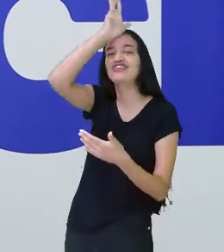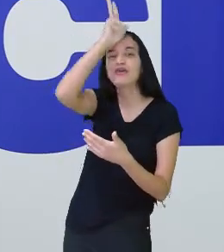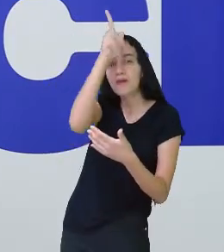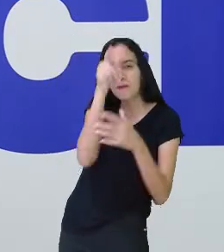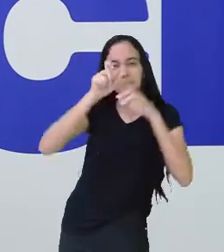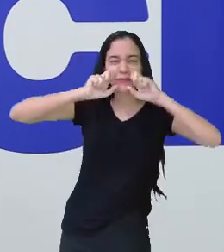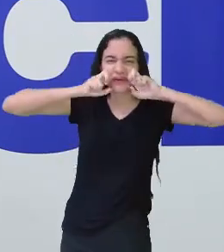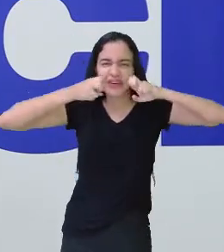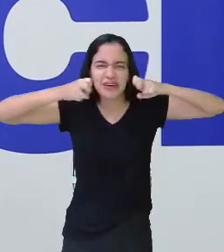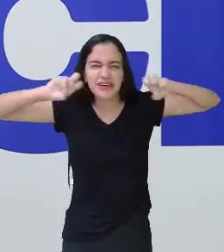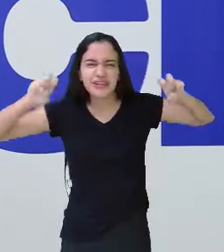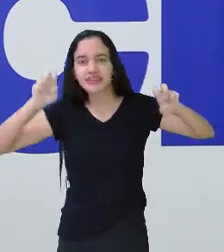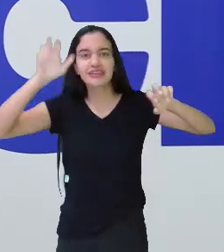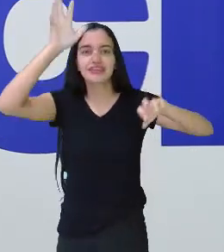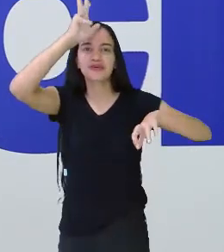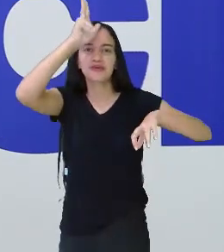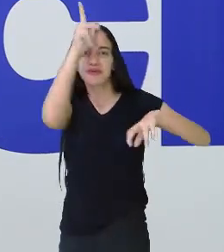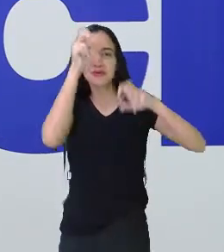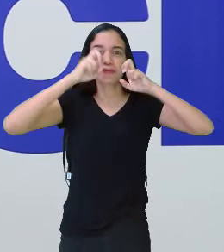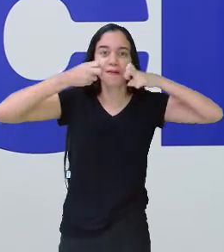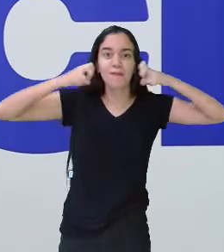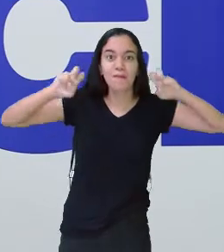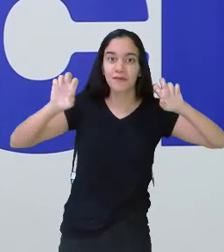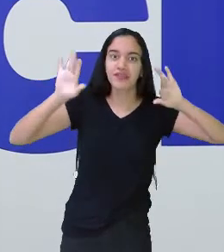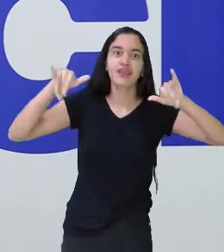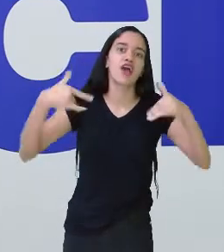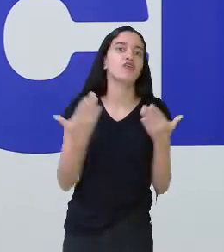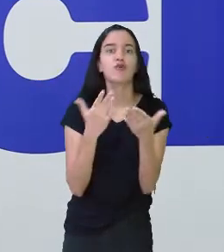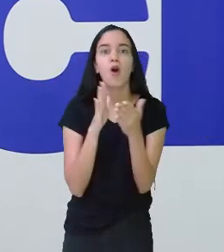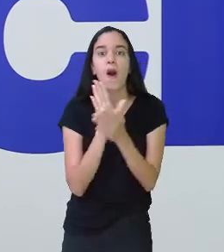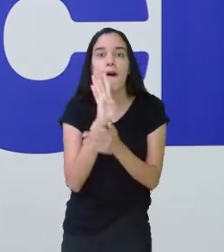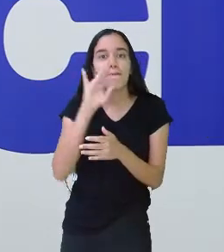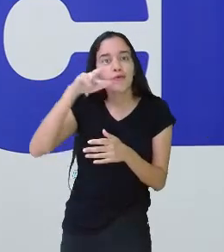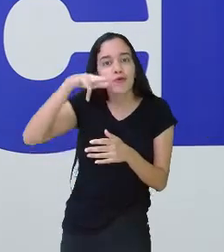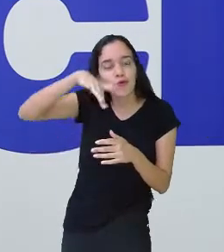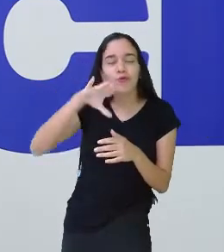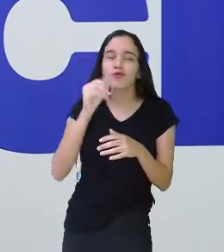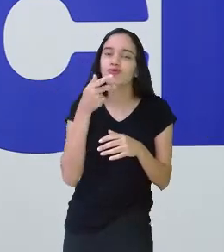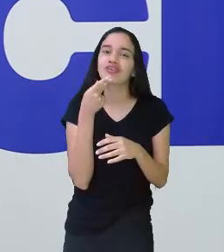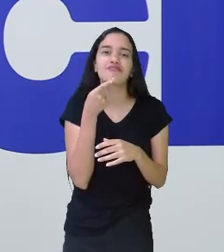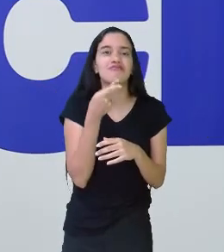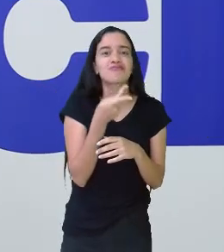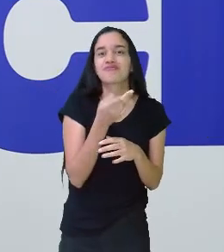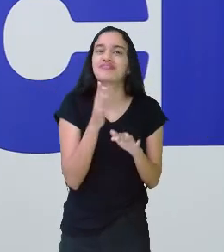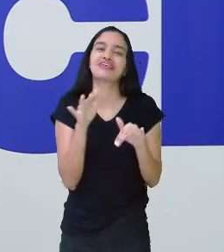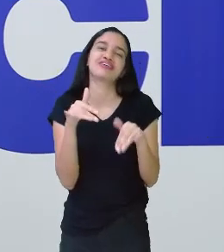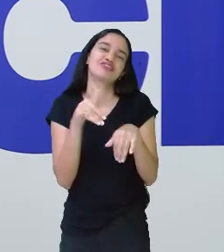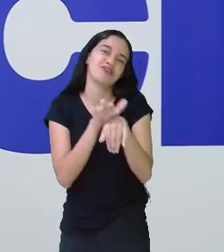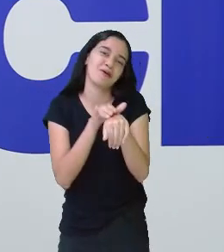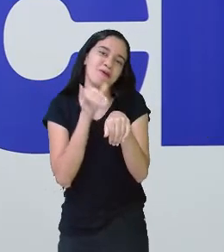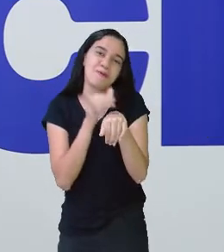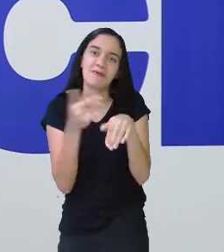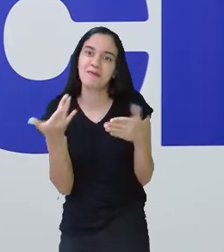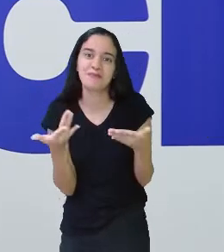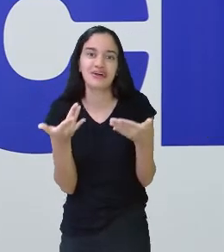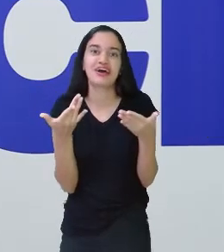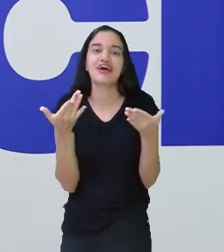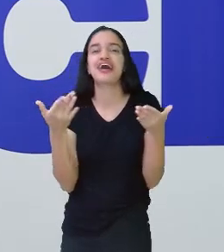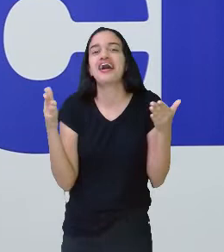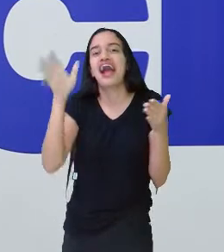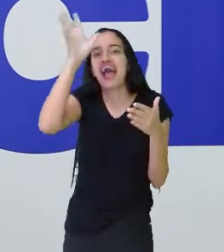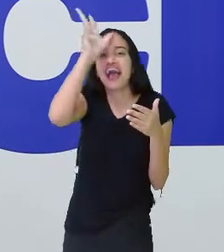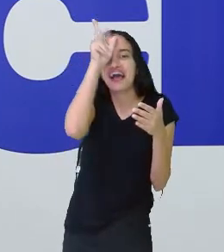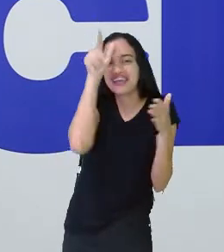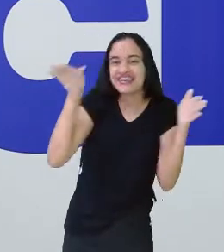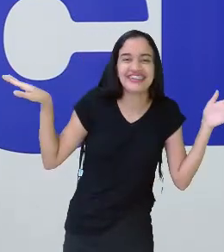ele aí! Só foi você chamar, Bruno! Ele